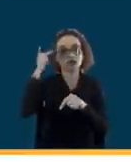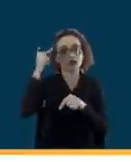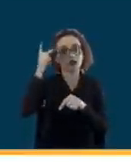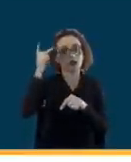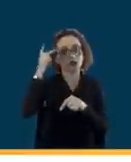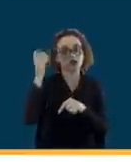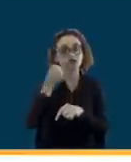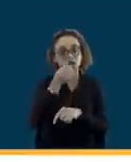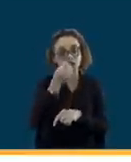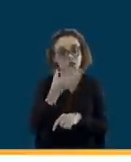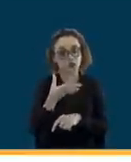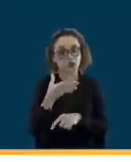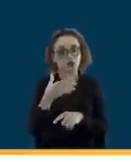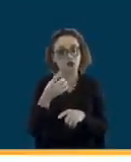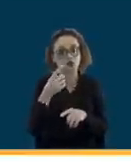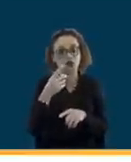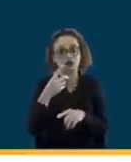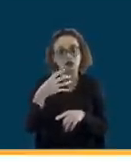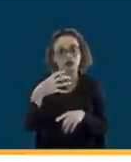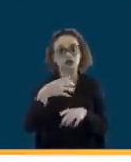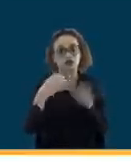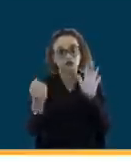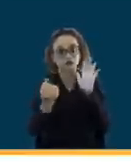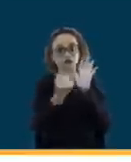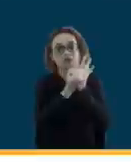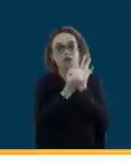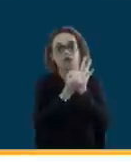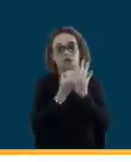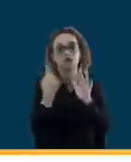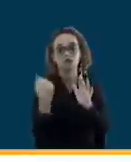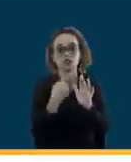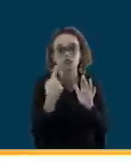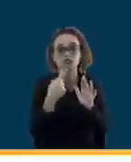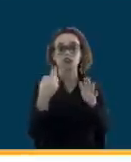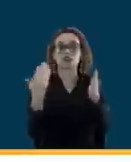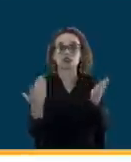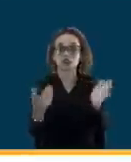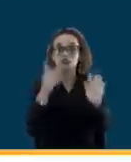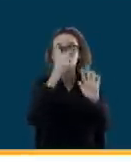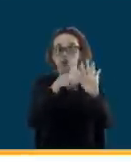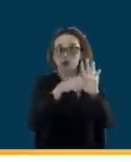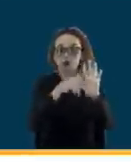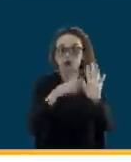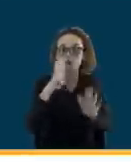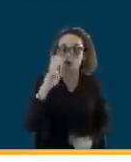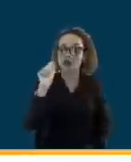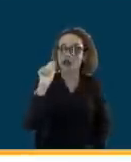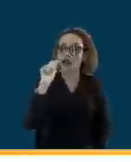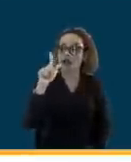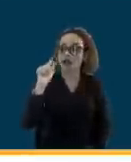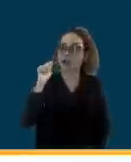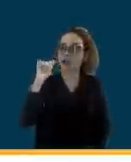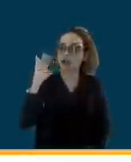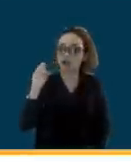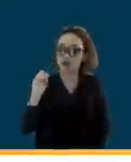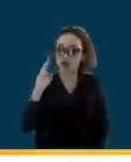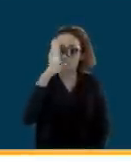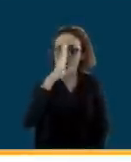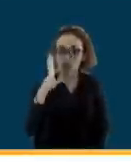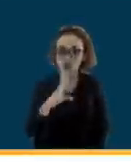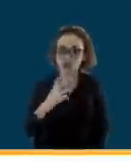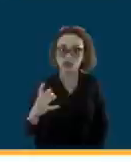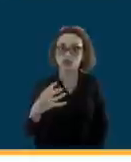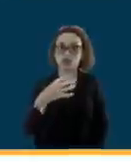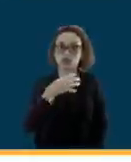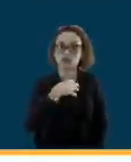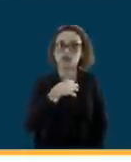bom, foi algo marcante para nós. Então, esse projeto Balaio Brasil teve um significado muito grande naquela época. Eu digo que